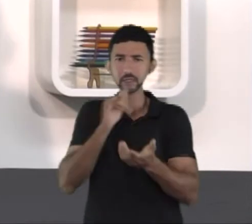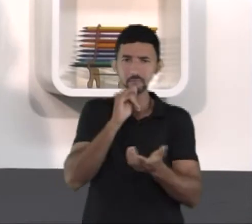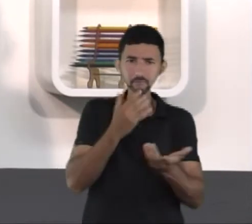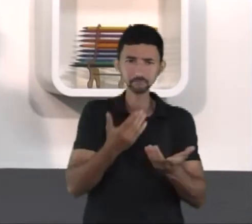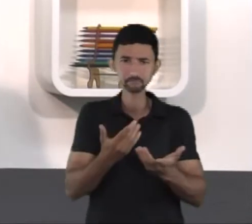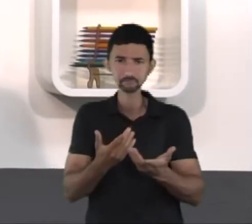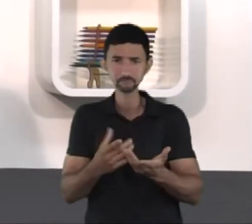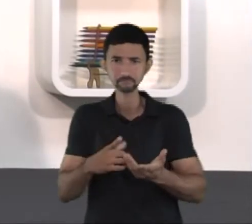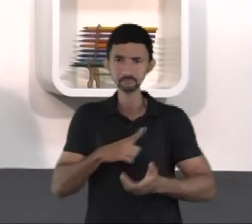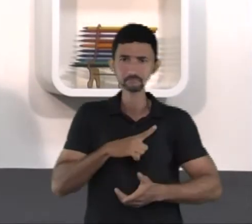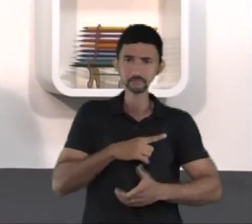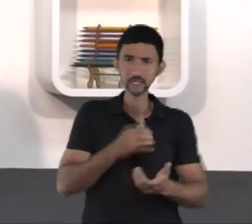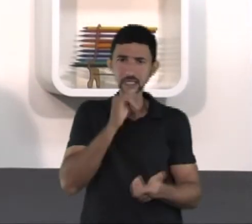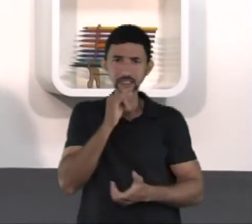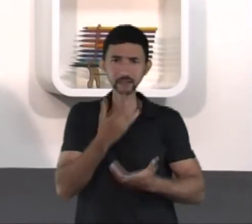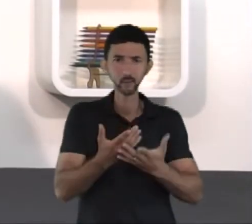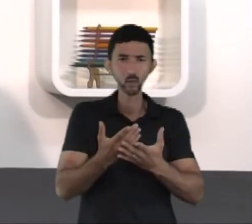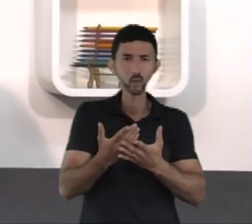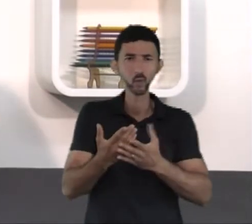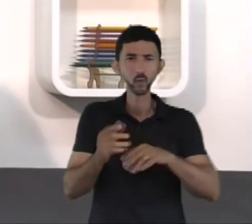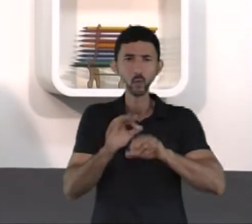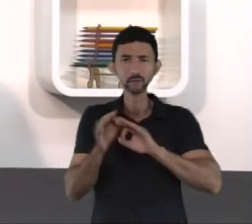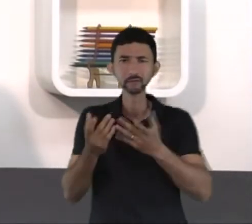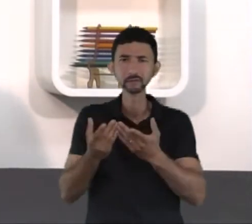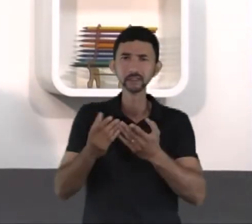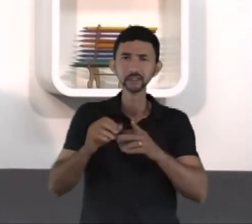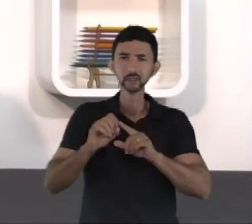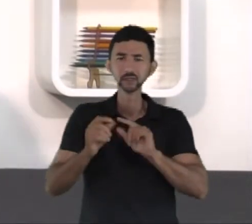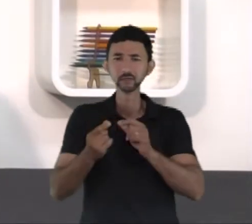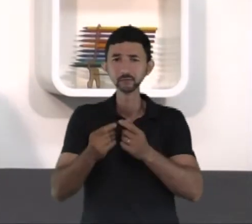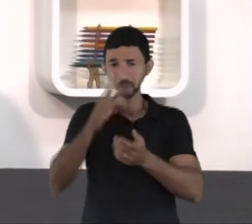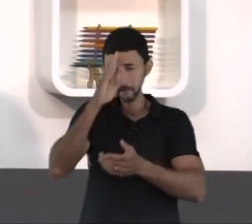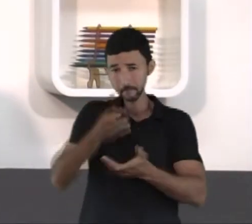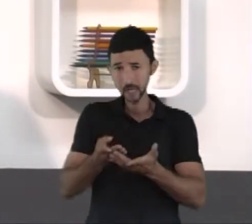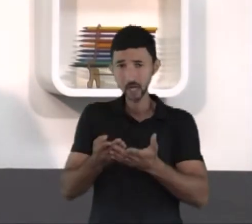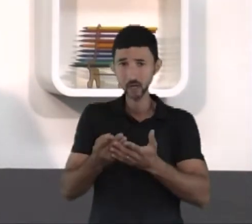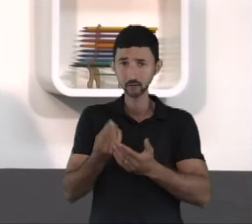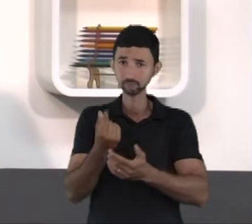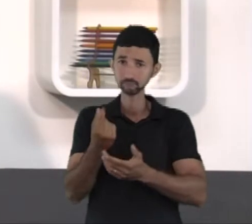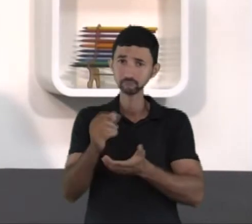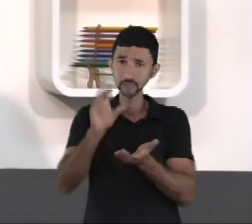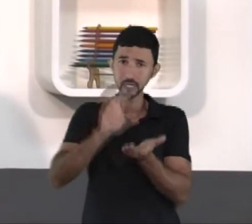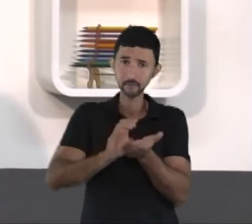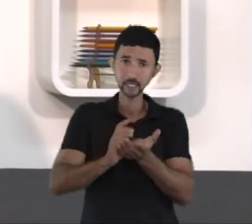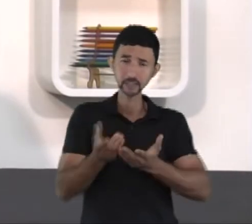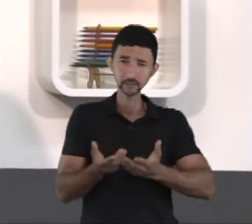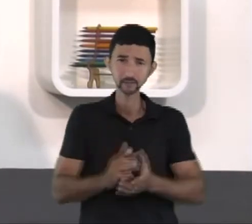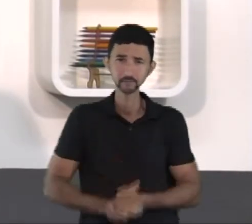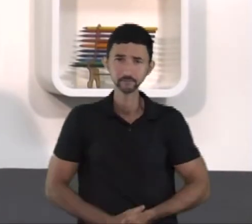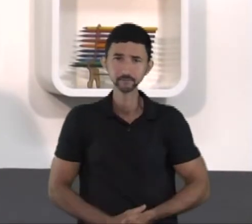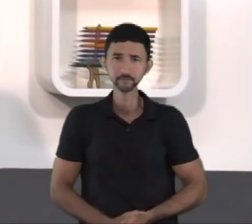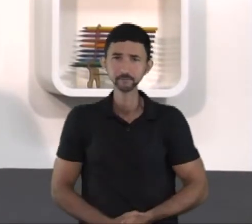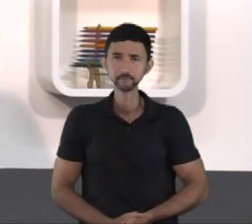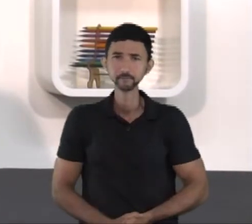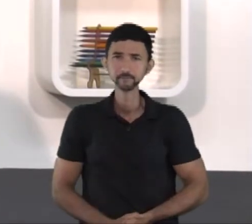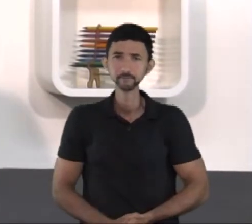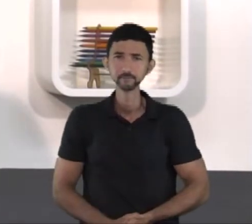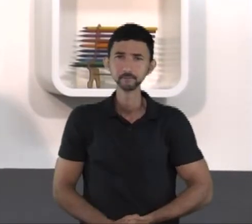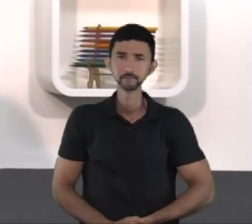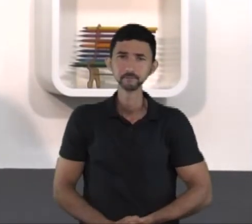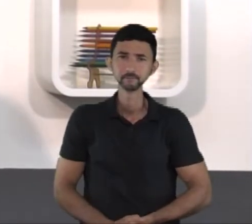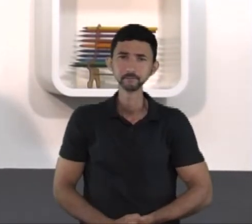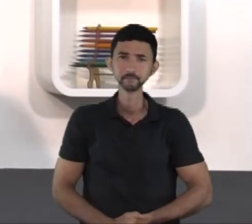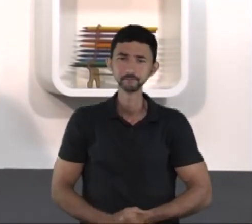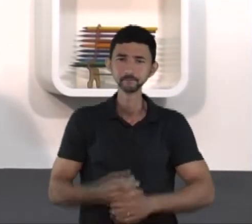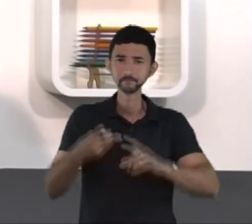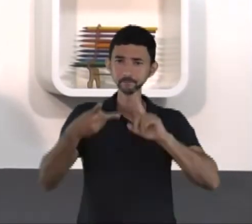onde predomina o sistema socialista, mas predominantemente hoje existe o capitalismo, tá bom? Isso é um aspecto bem importante. A